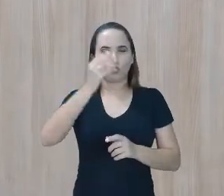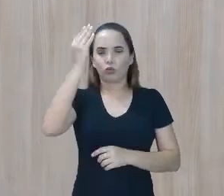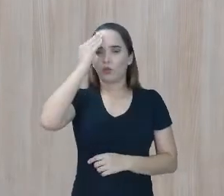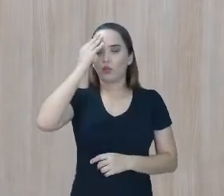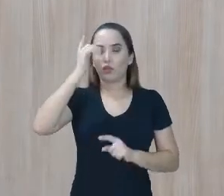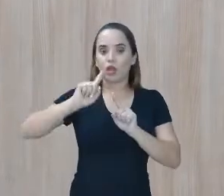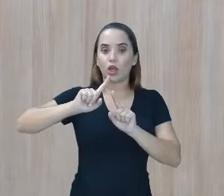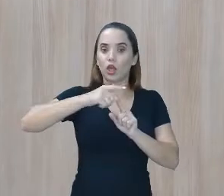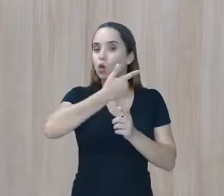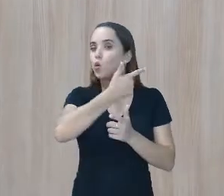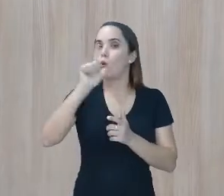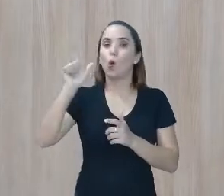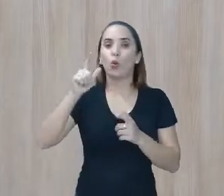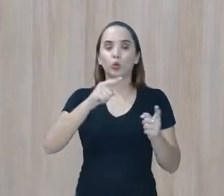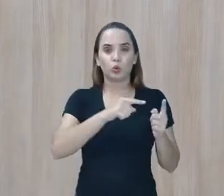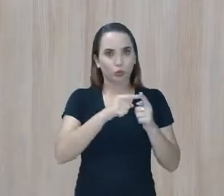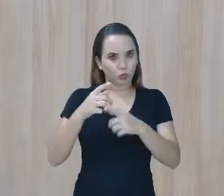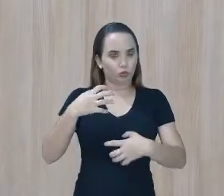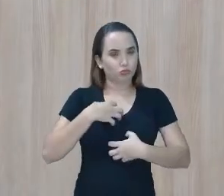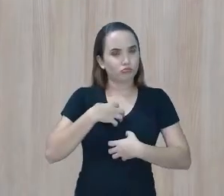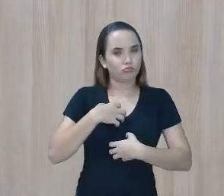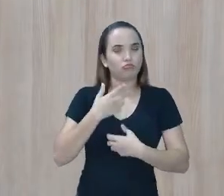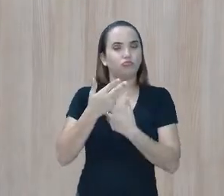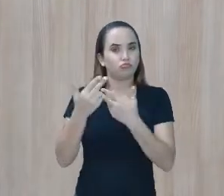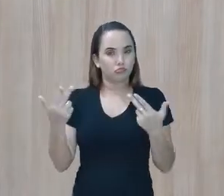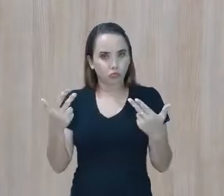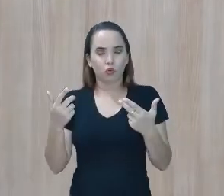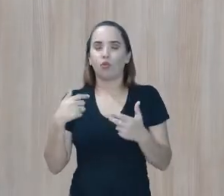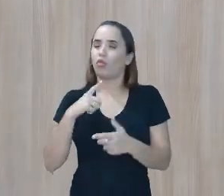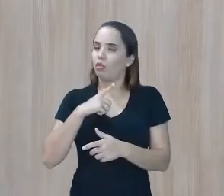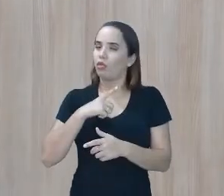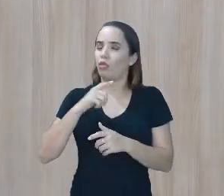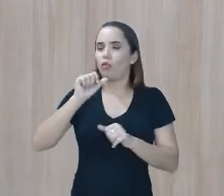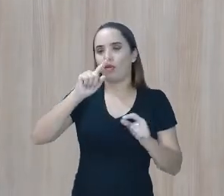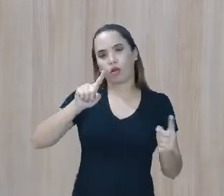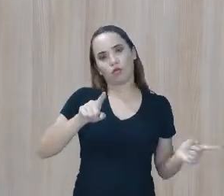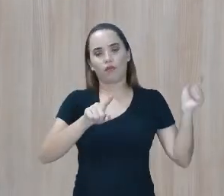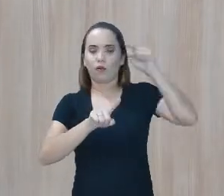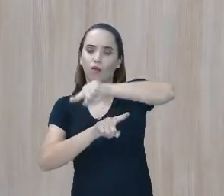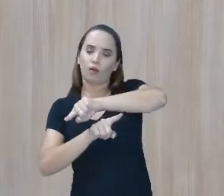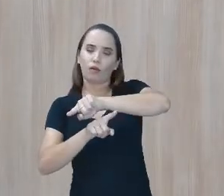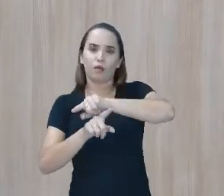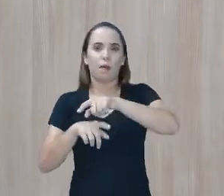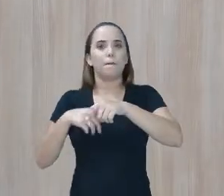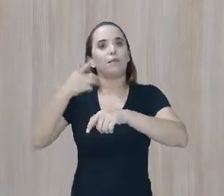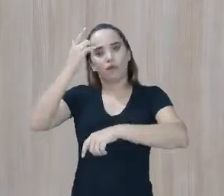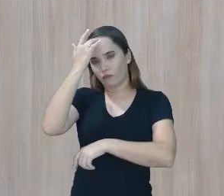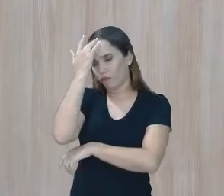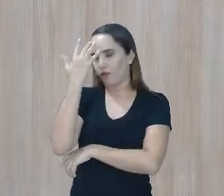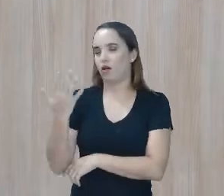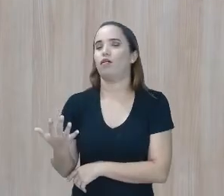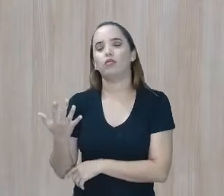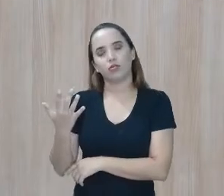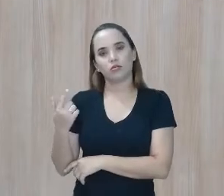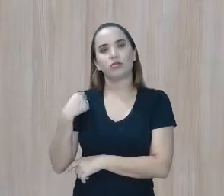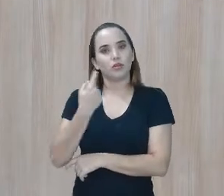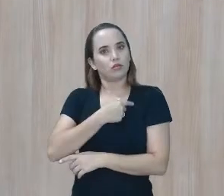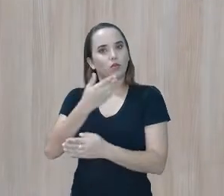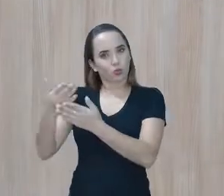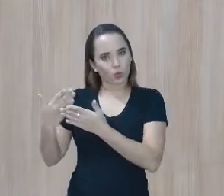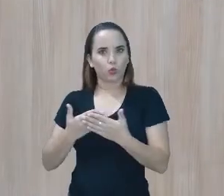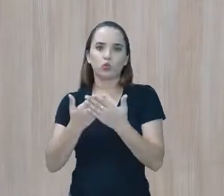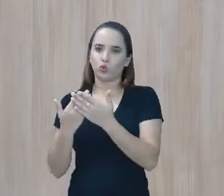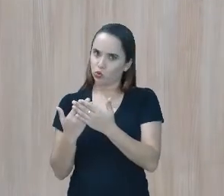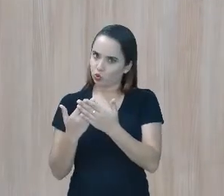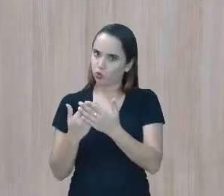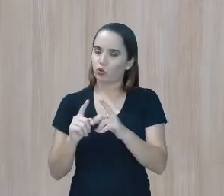faz o contrário. Um número na forma decimal, a gente transforma para fração para facilitar o nosso estudo, tá